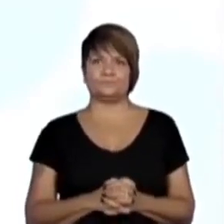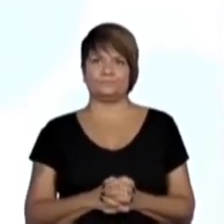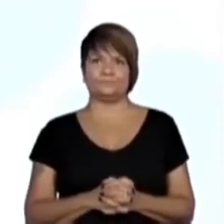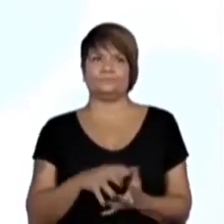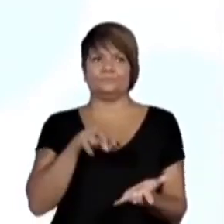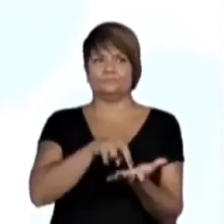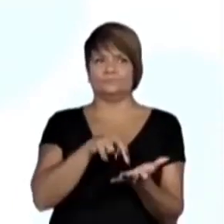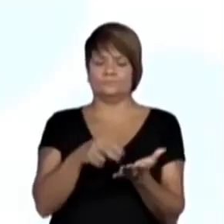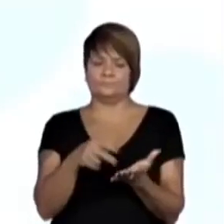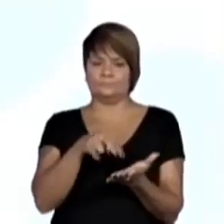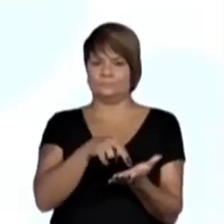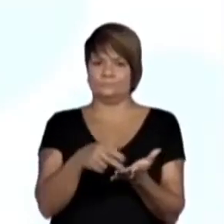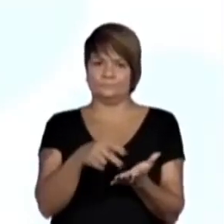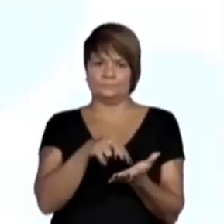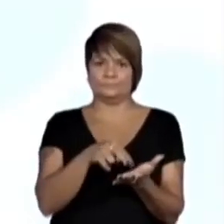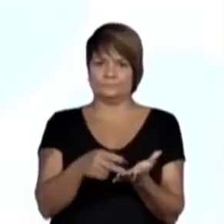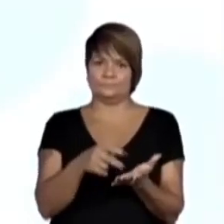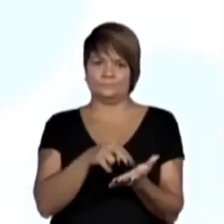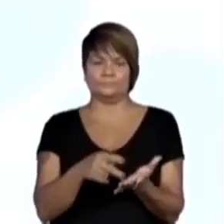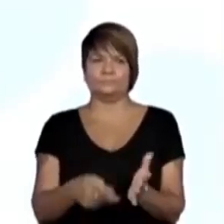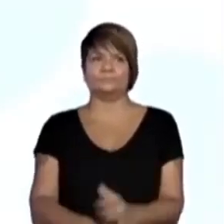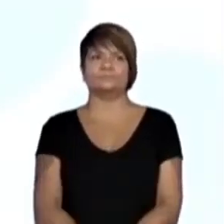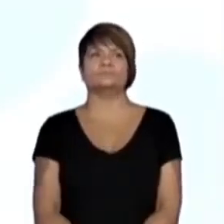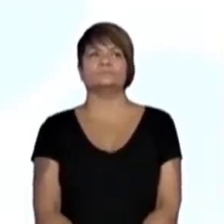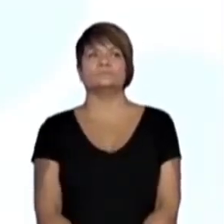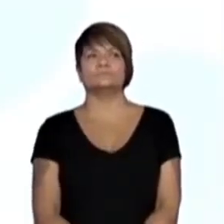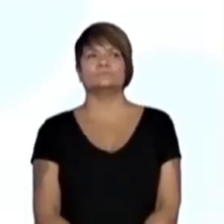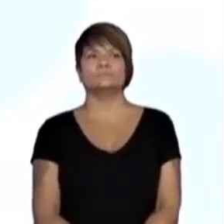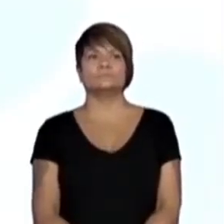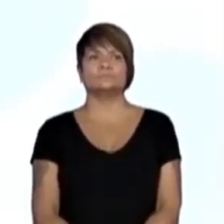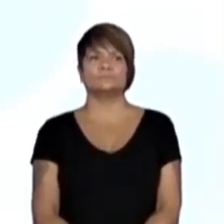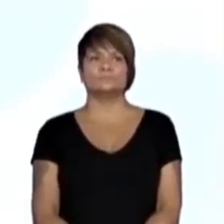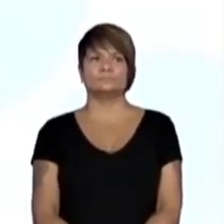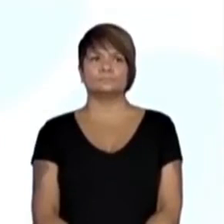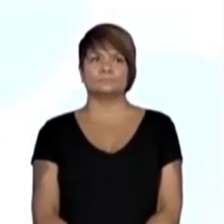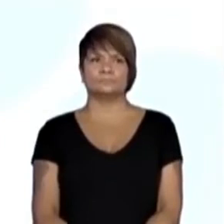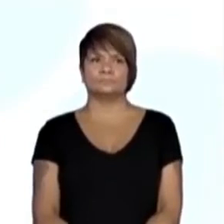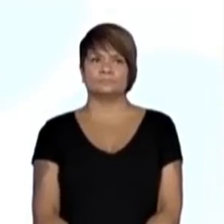porque a amarelinha foi outra que ganhou.